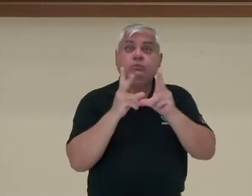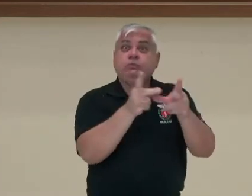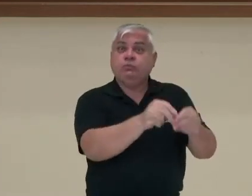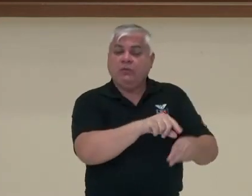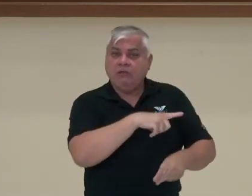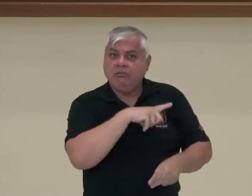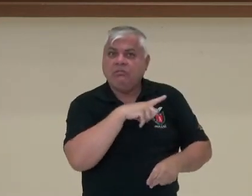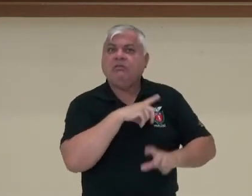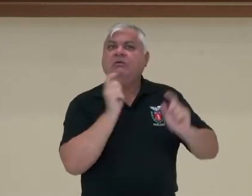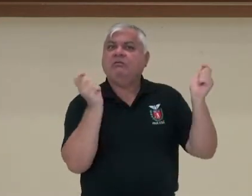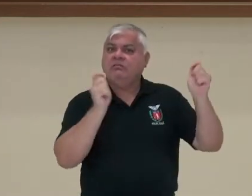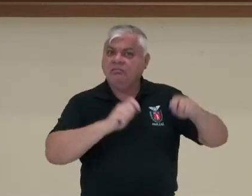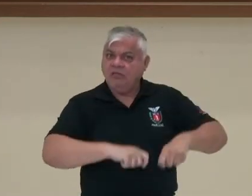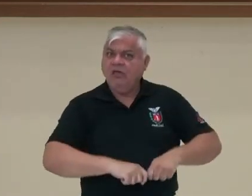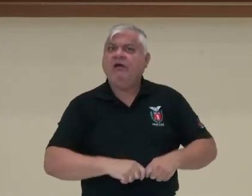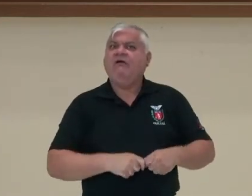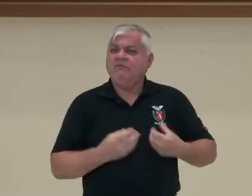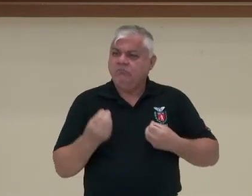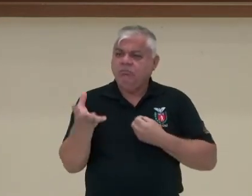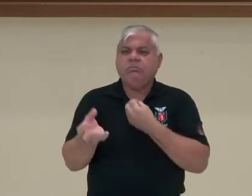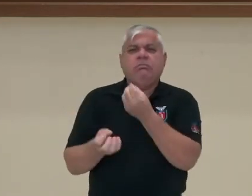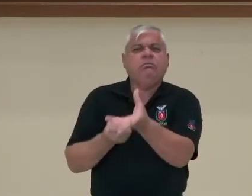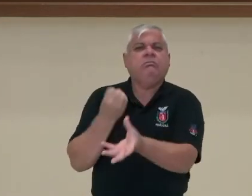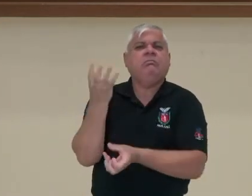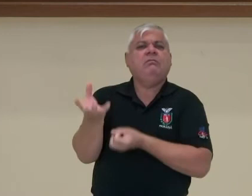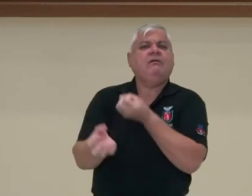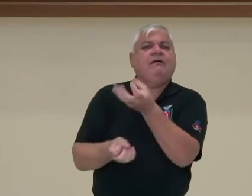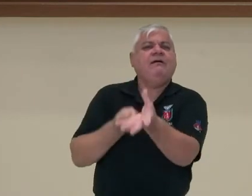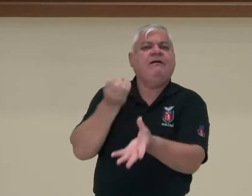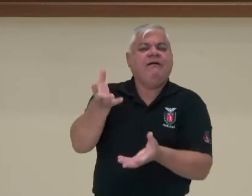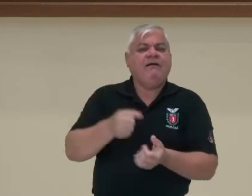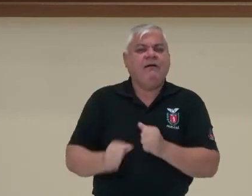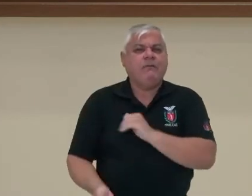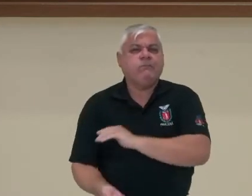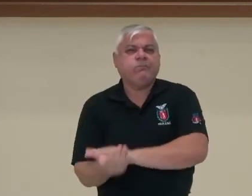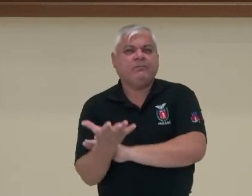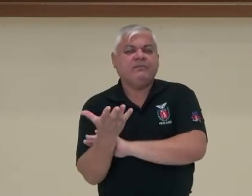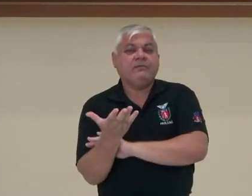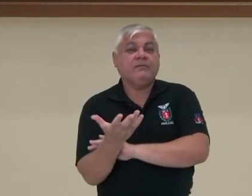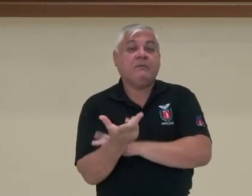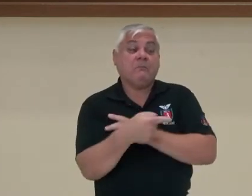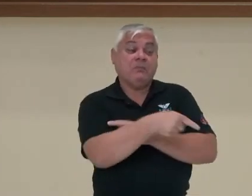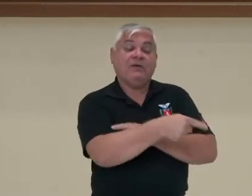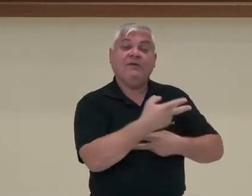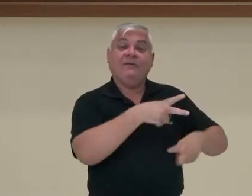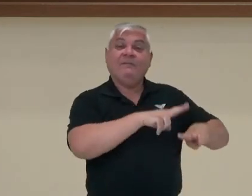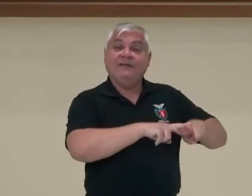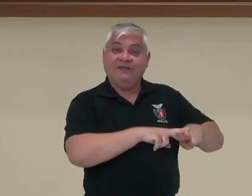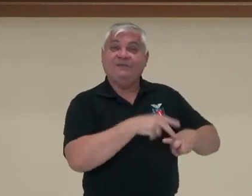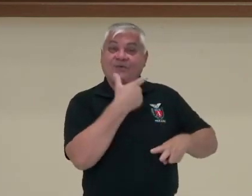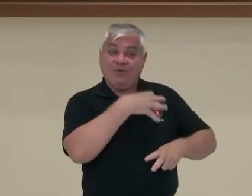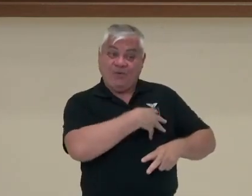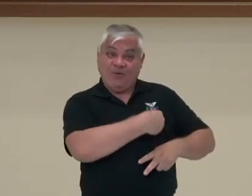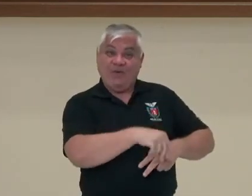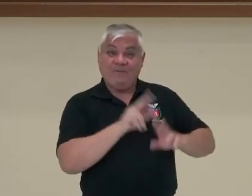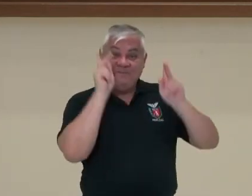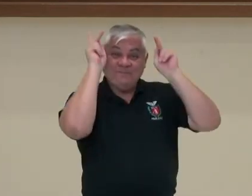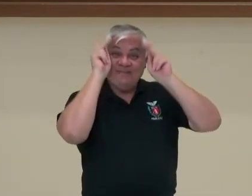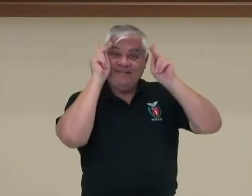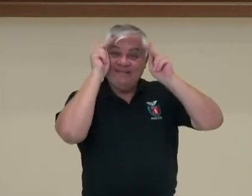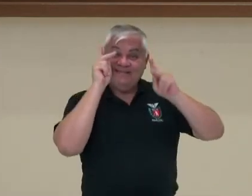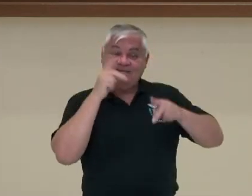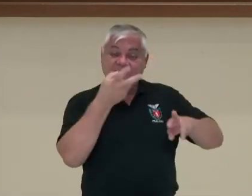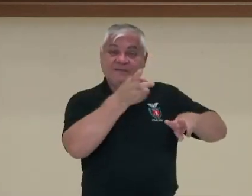que pudesse preencher esse cômodo no qual o Atahualpa estava preso. Tá? Mas mesmo ele dando esse resgate,